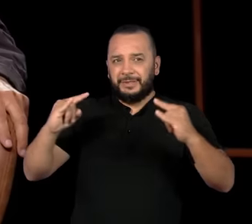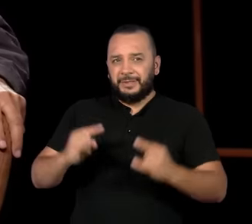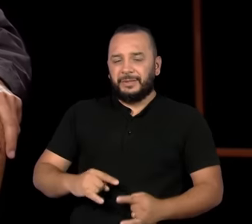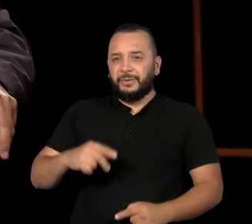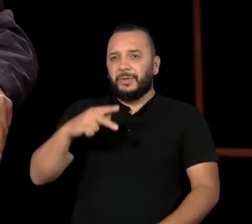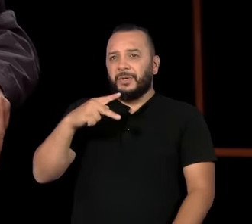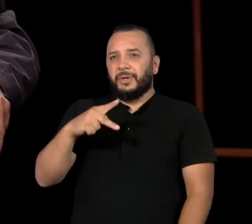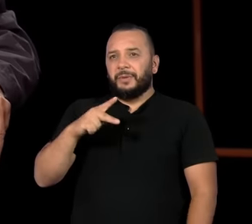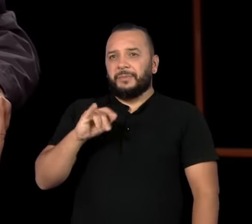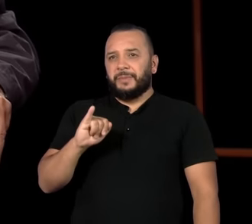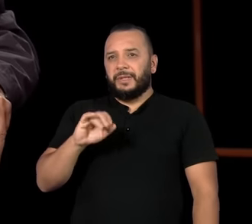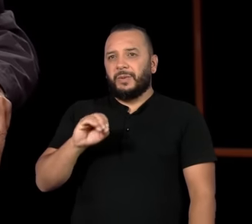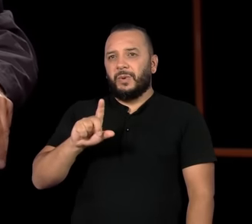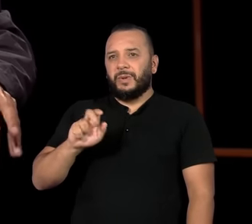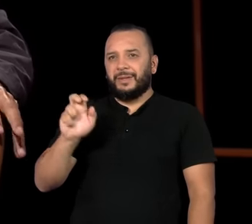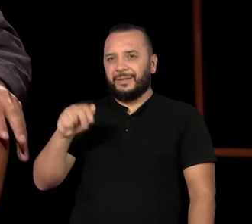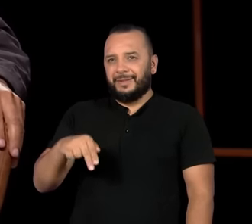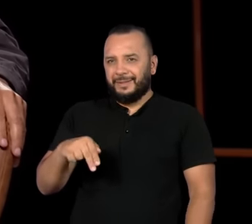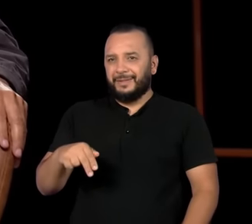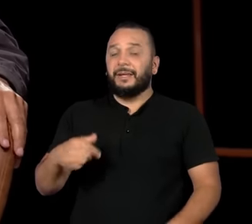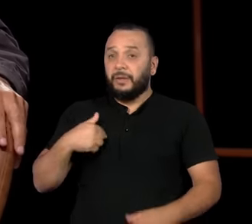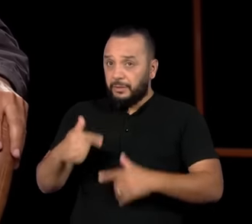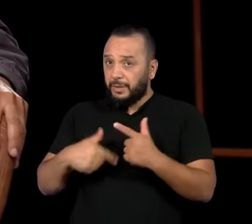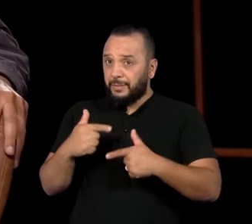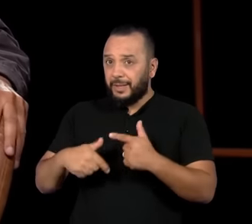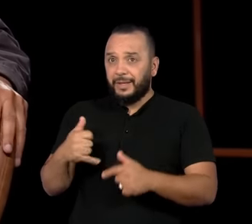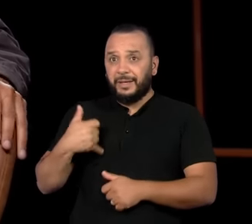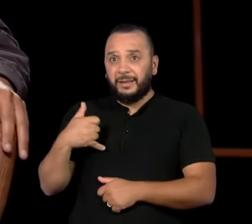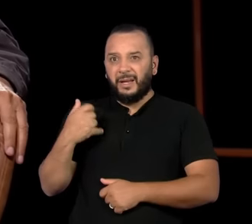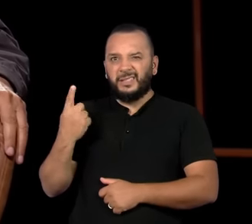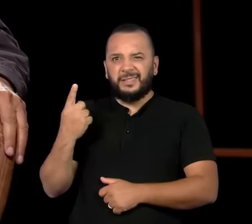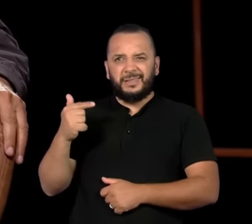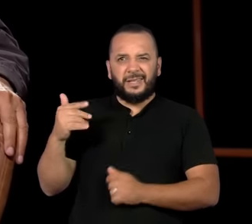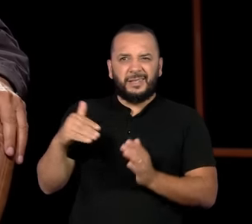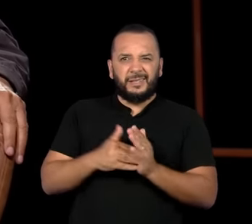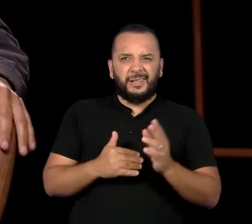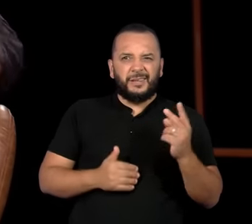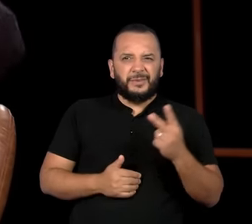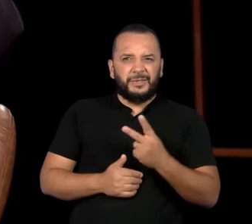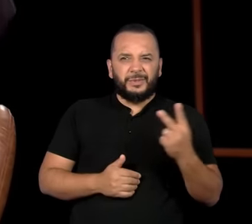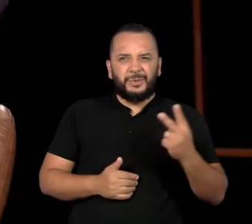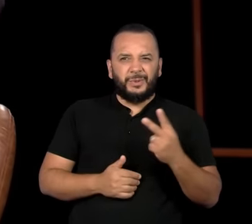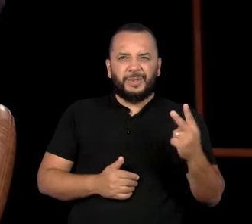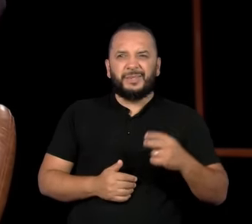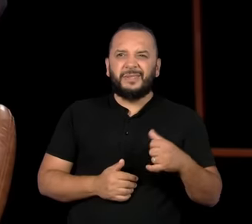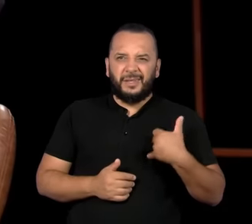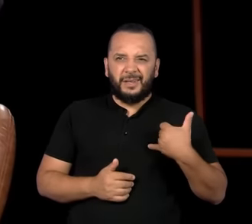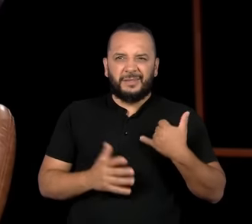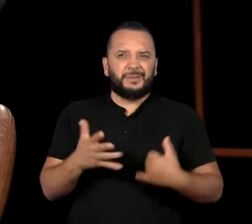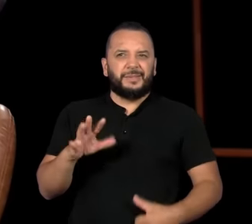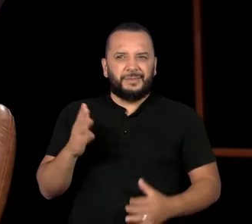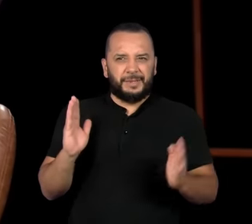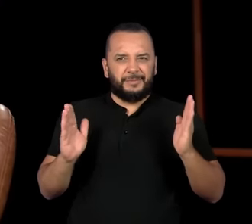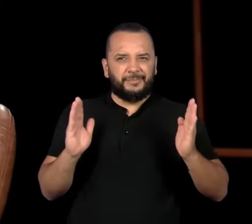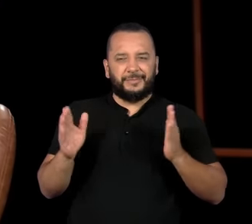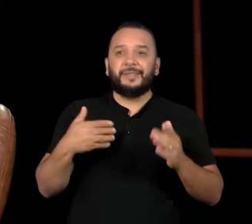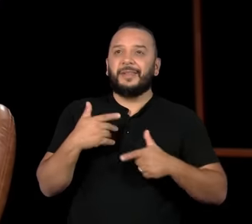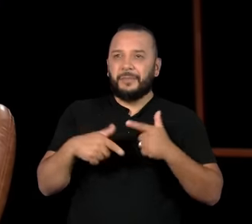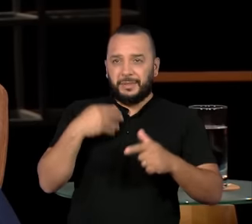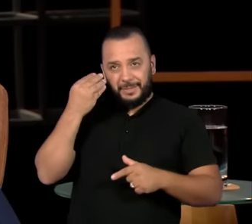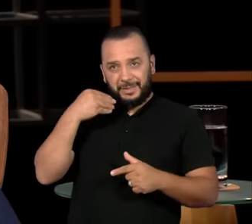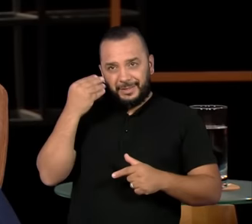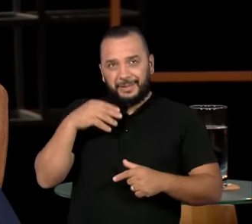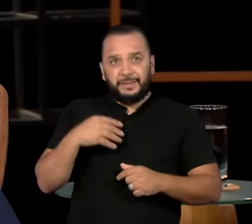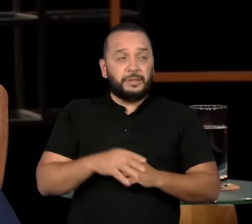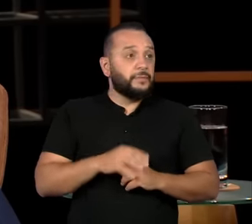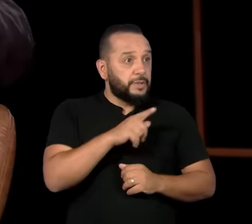trabalhei ali dos 17 aos 22 anos. Foi uma experiência interessante, né?